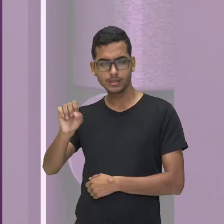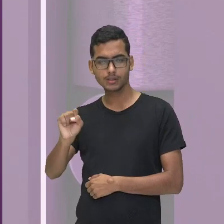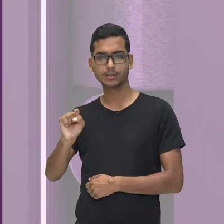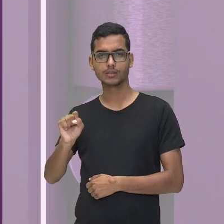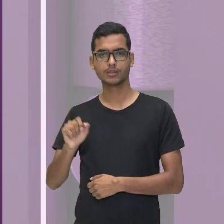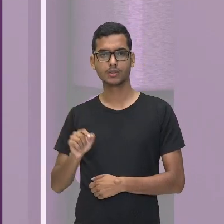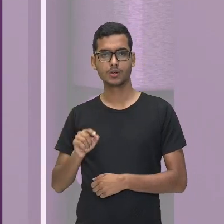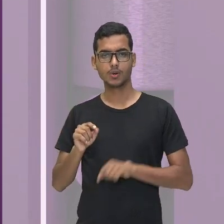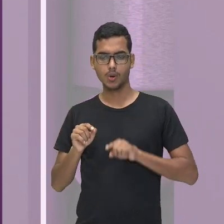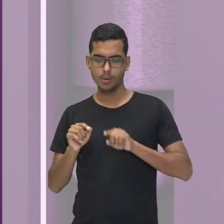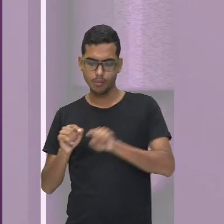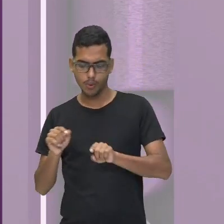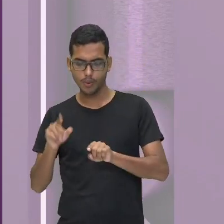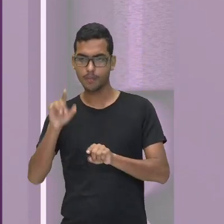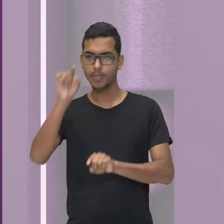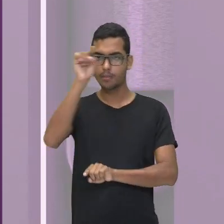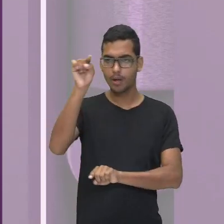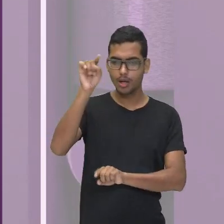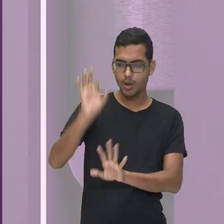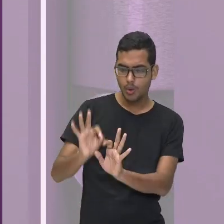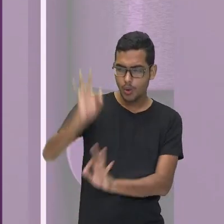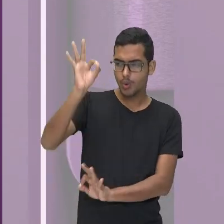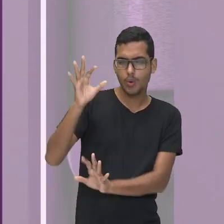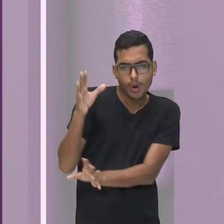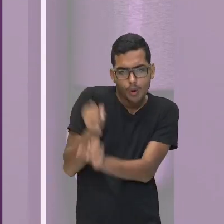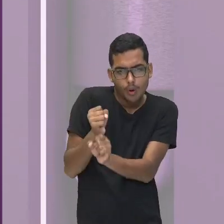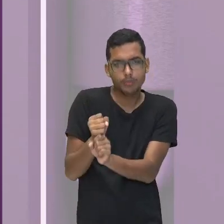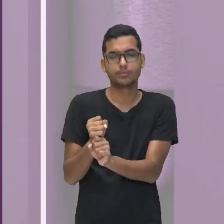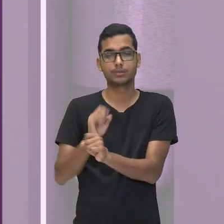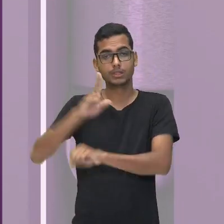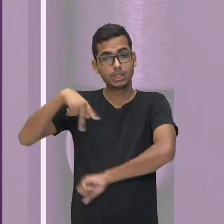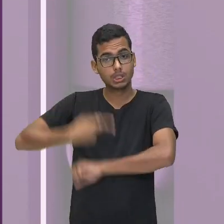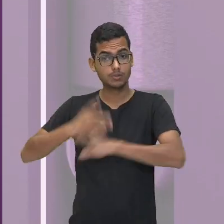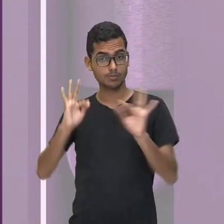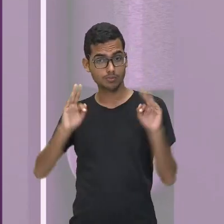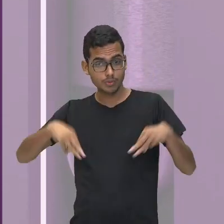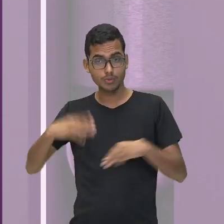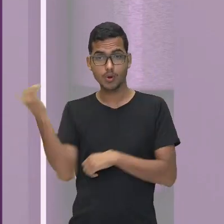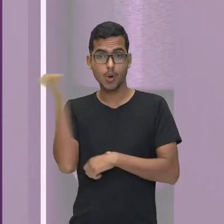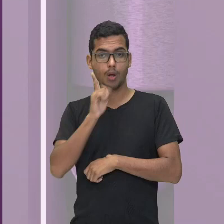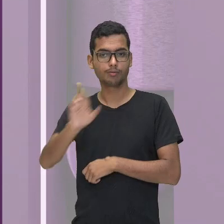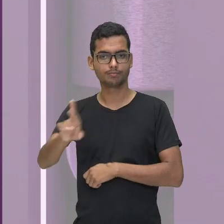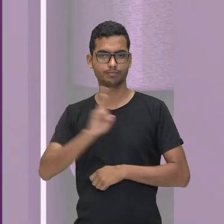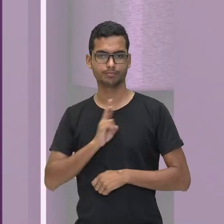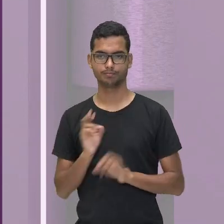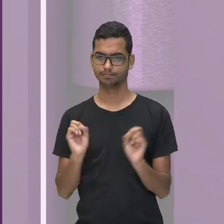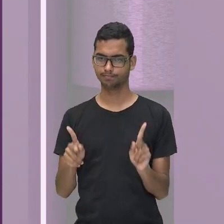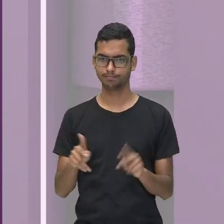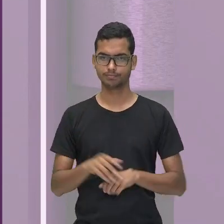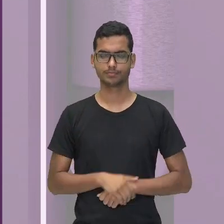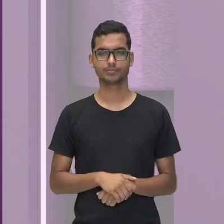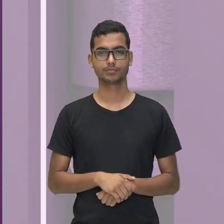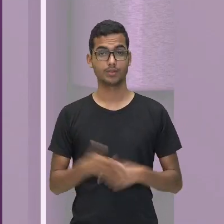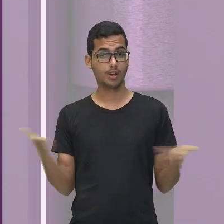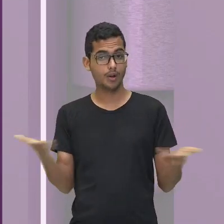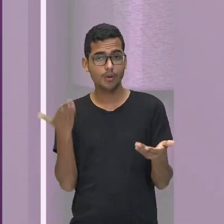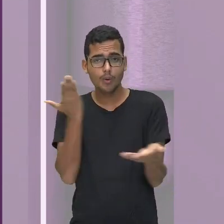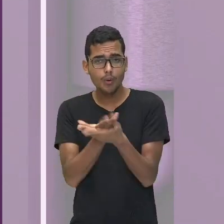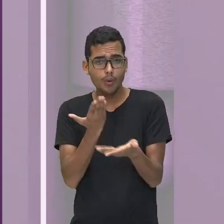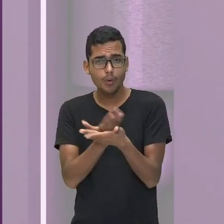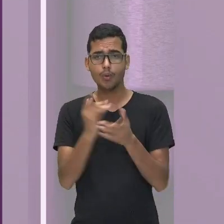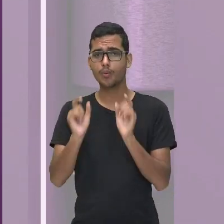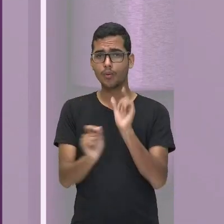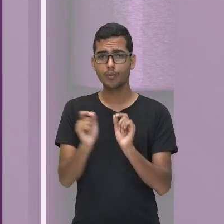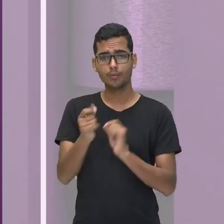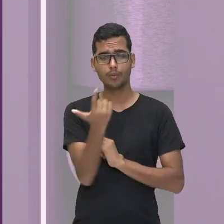ponto que a gente quer calcular a sua distância e no final a gente vai ter o nosso resultado. Beleza? Vamos trabalhar um pouco mais ainda sobre